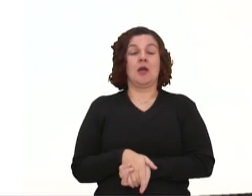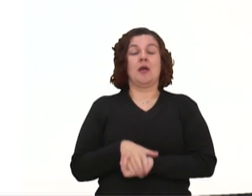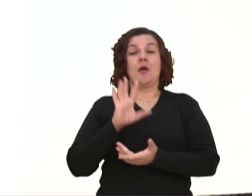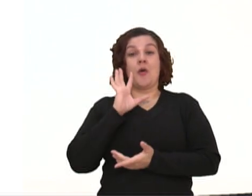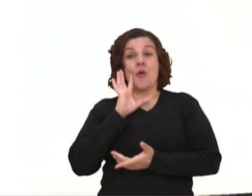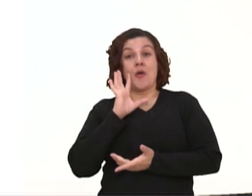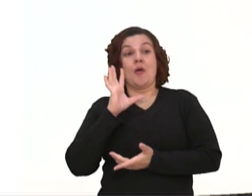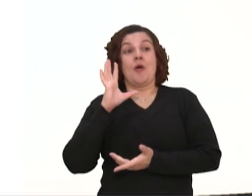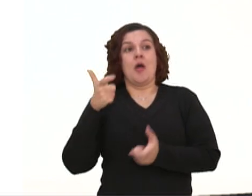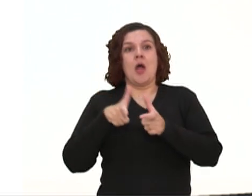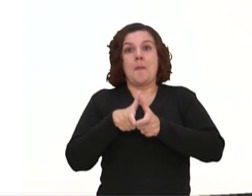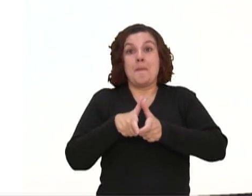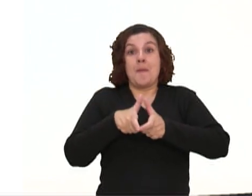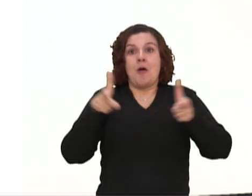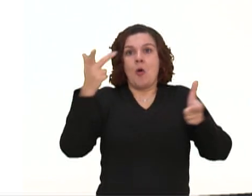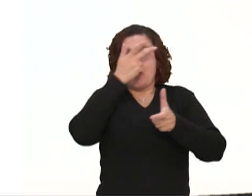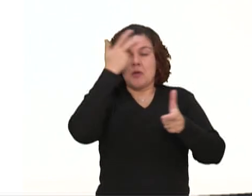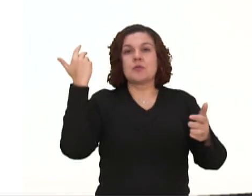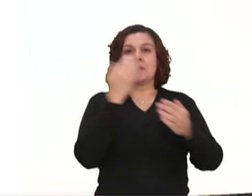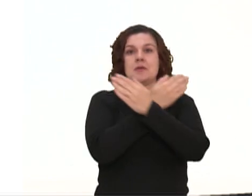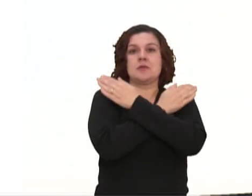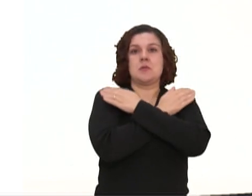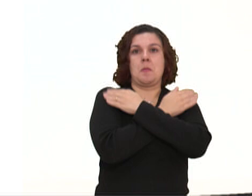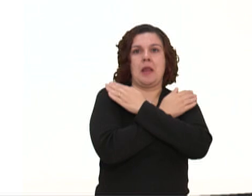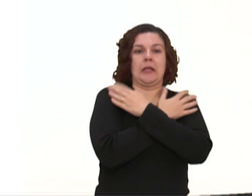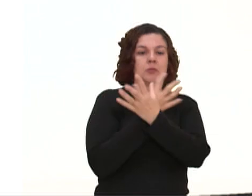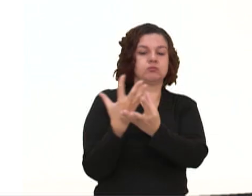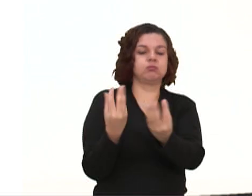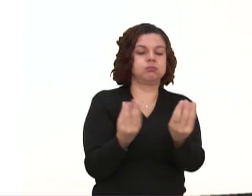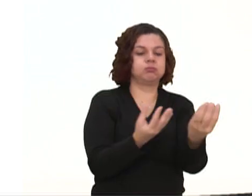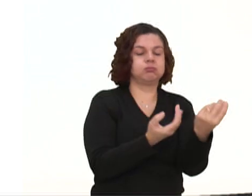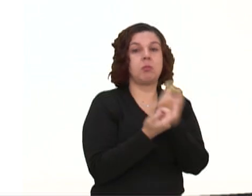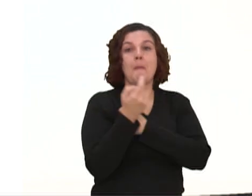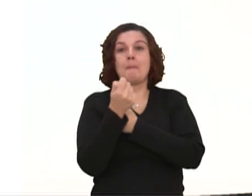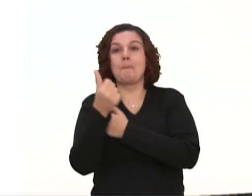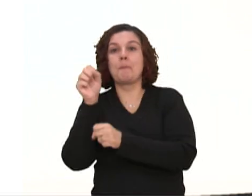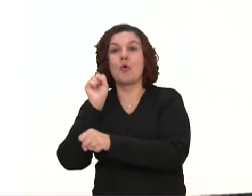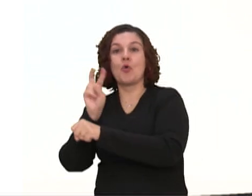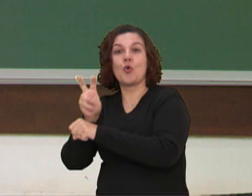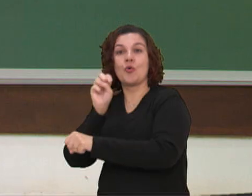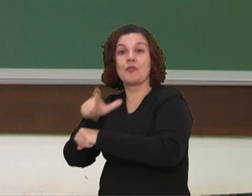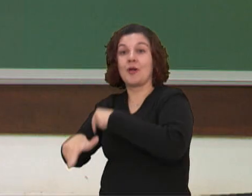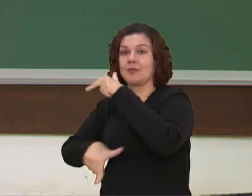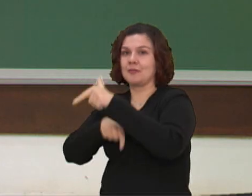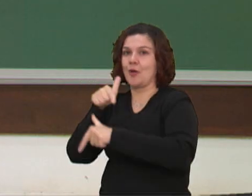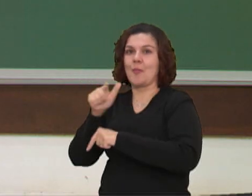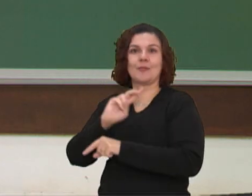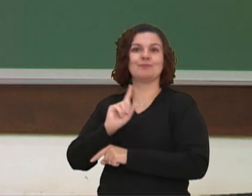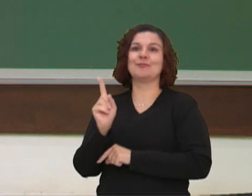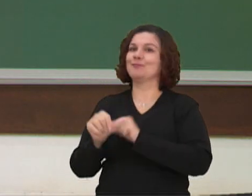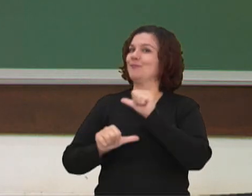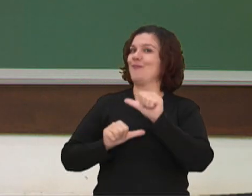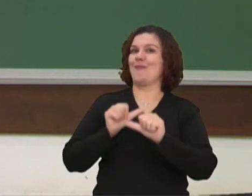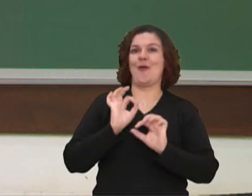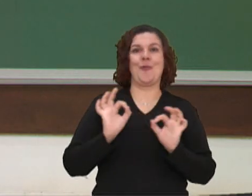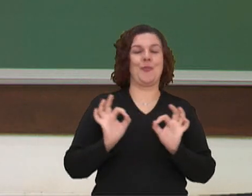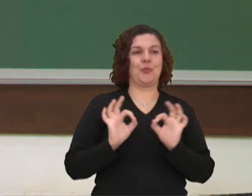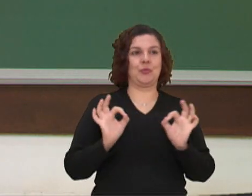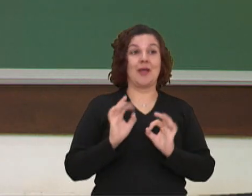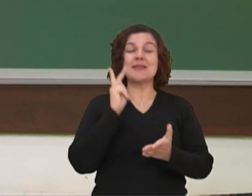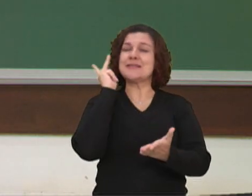é maior que a oferta de postos de trabalho e isso é permanente. Quando eu falo de